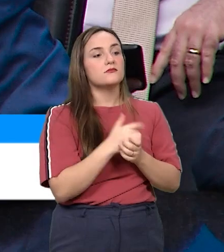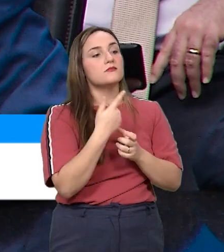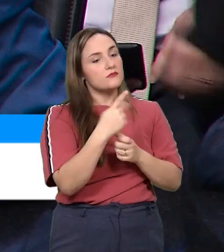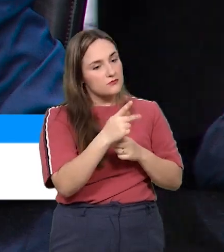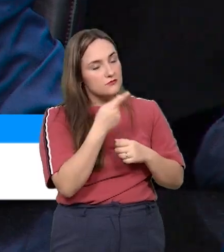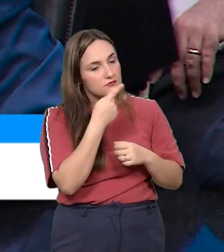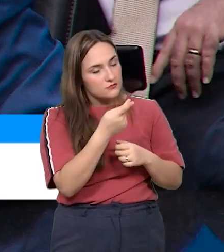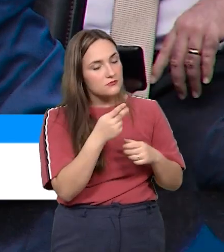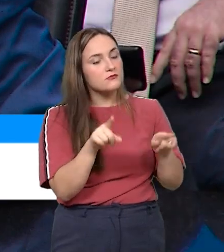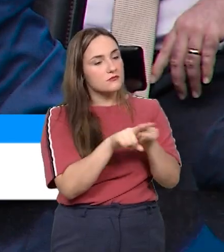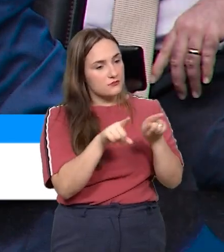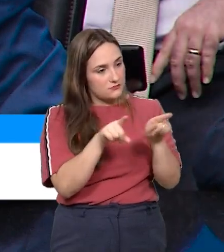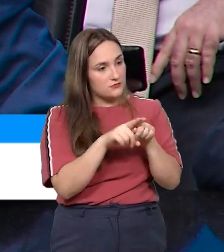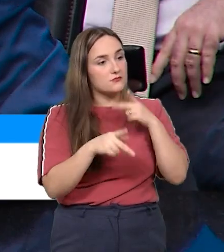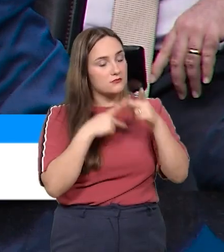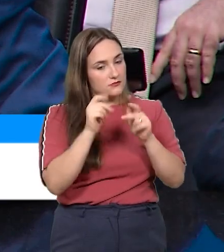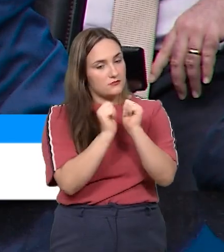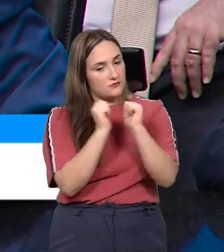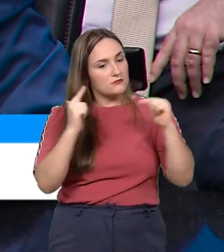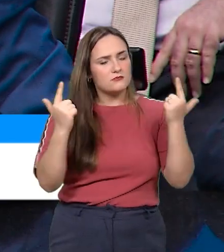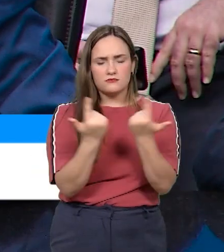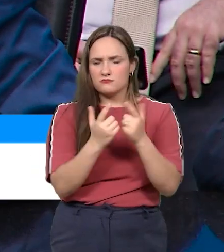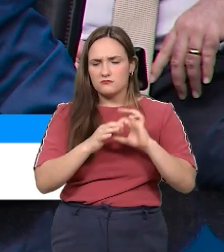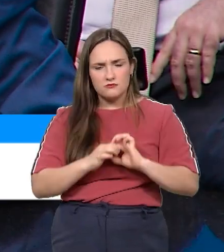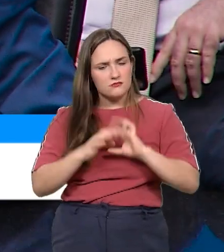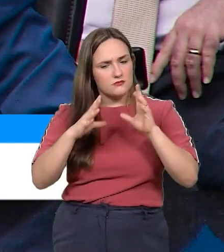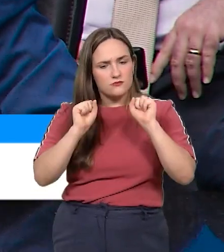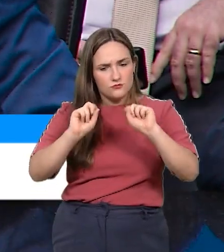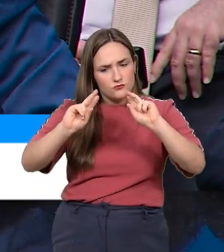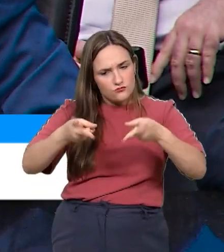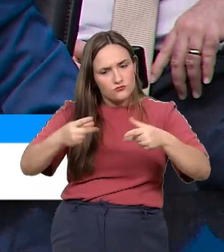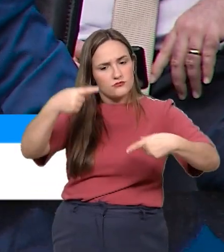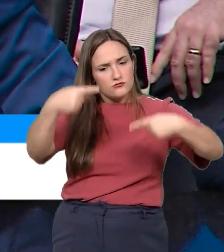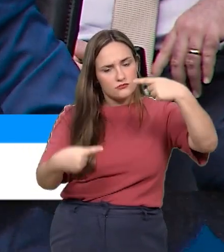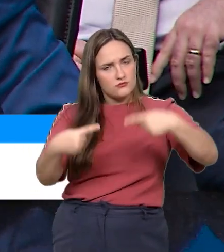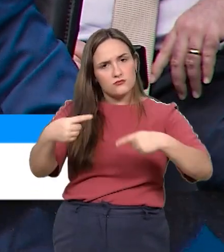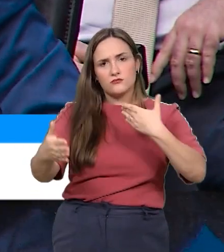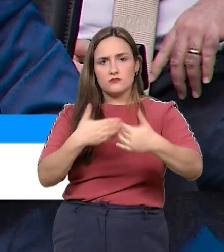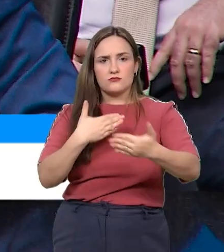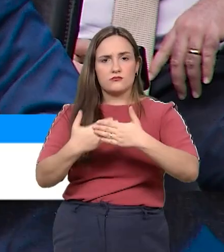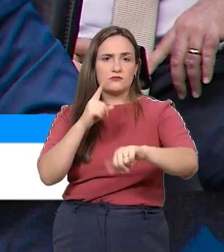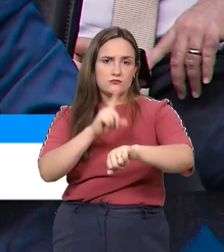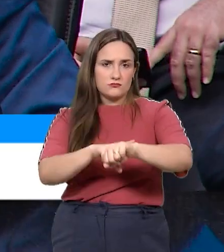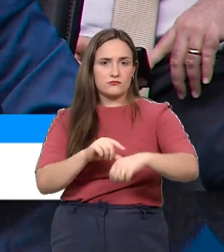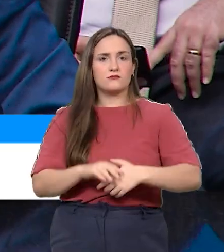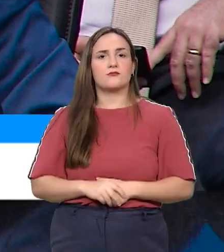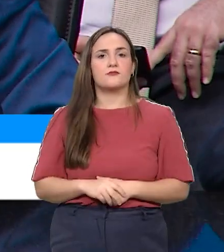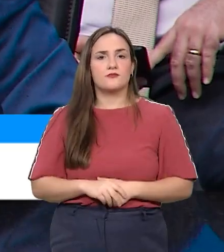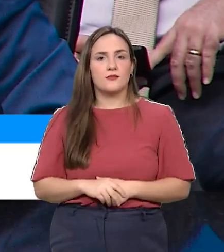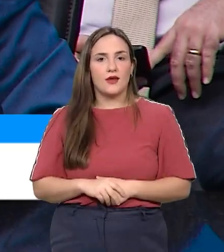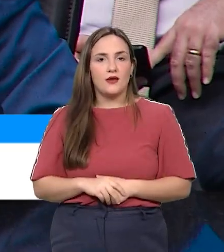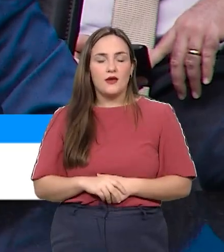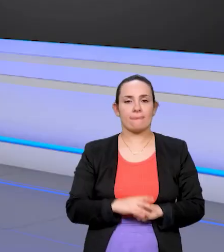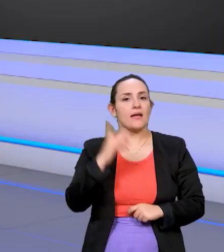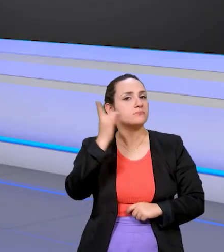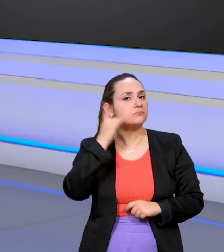Vossa Excelência pela forma e dizer que esta casa está aberta a continuar o debate a qualquer momento.